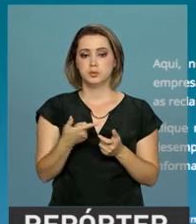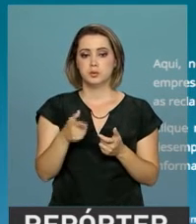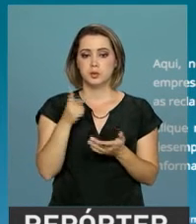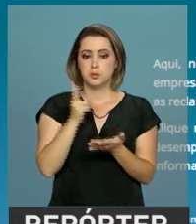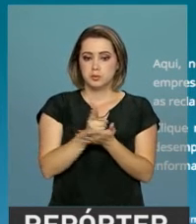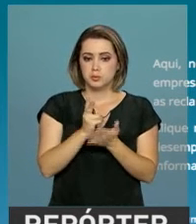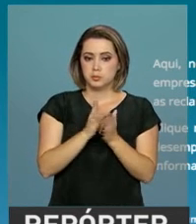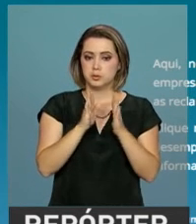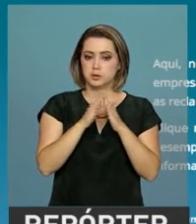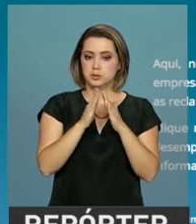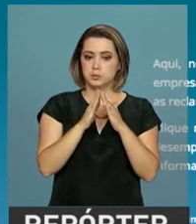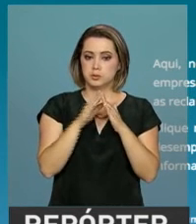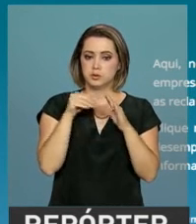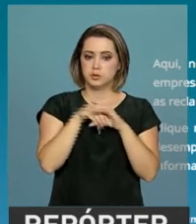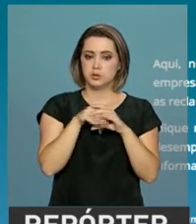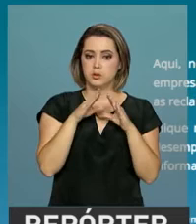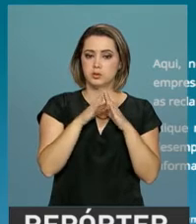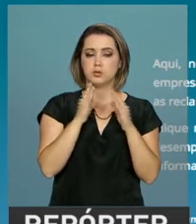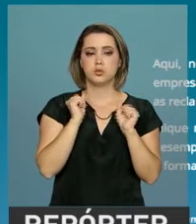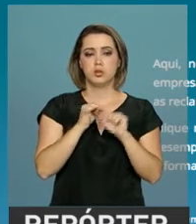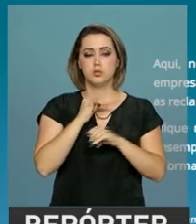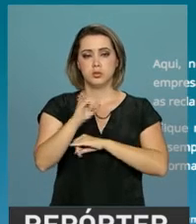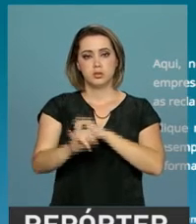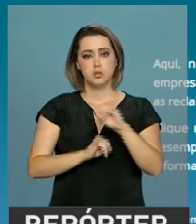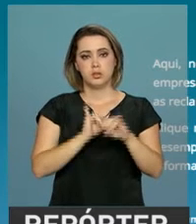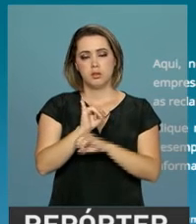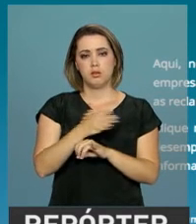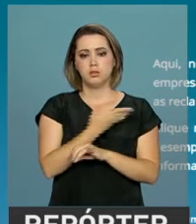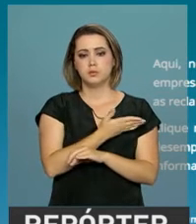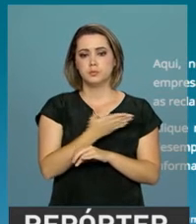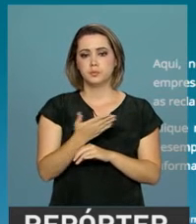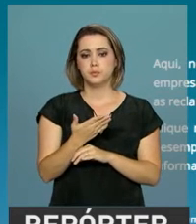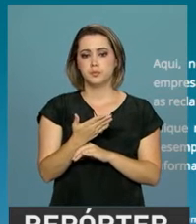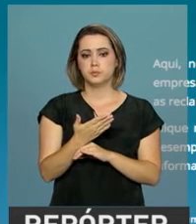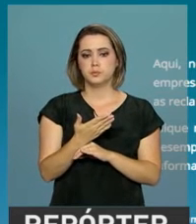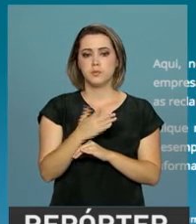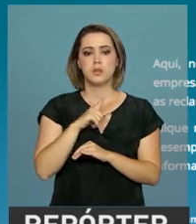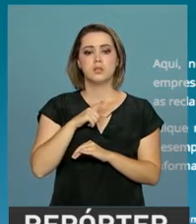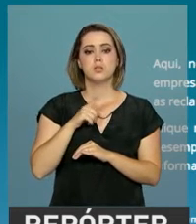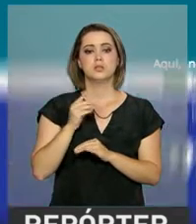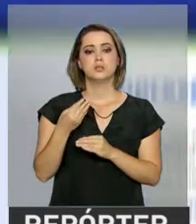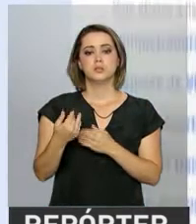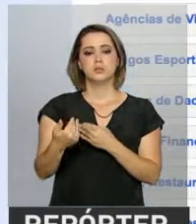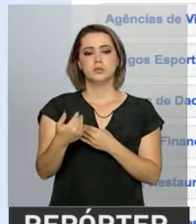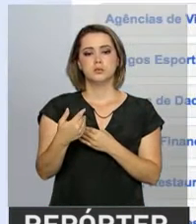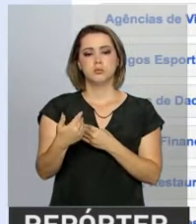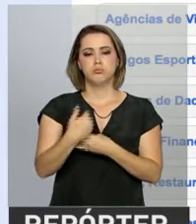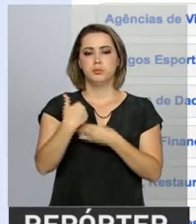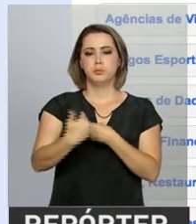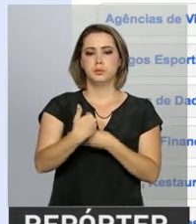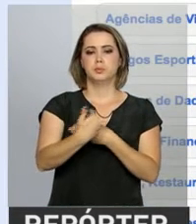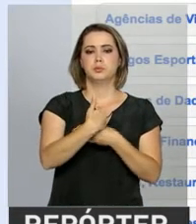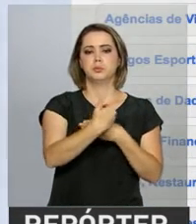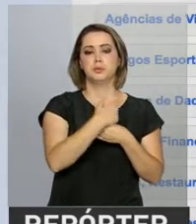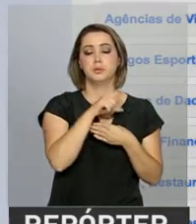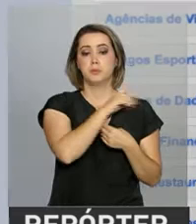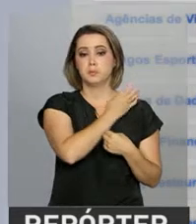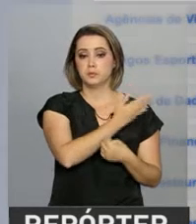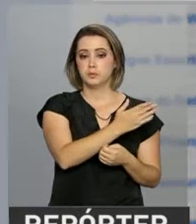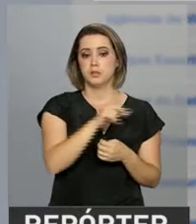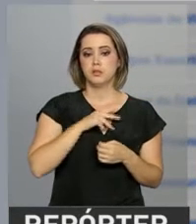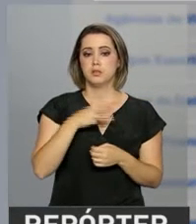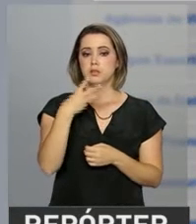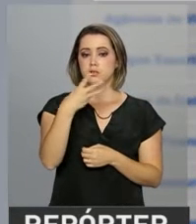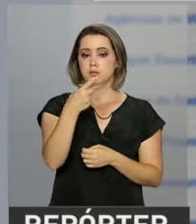de casa. O portal consumidor.gov do Ministério da Justiça tem recebido cada vez mais acessos. A plataforma conta